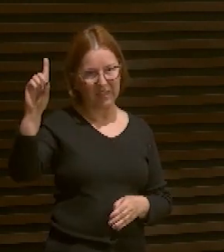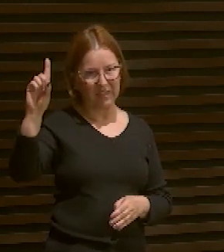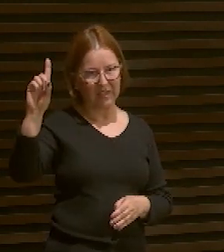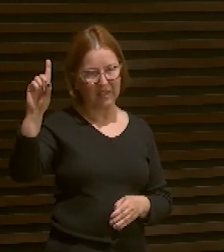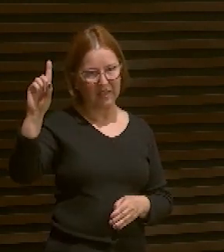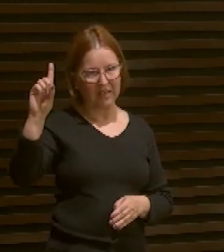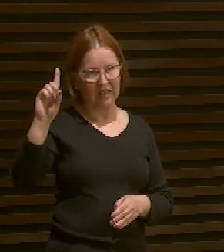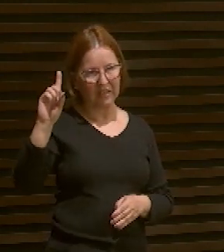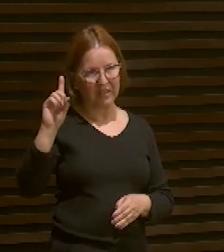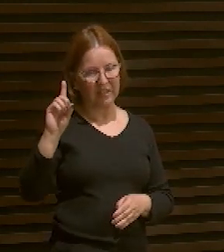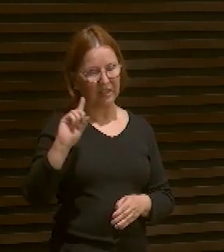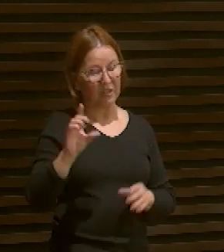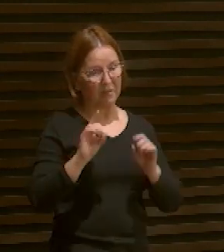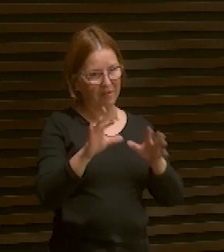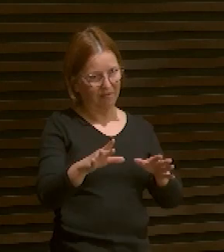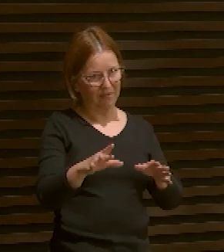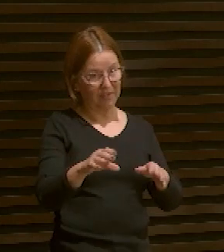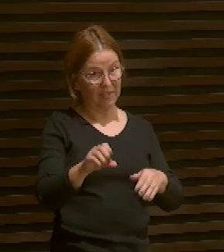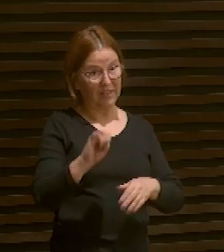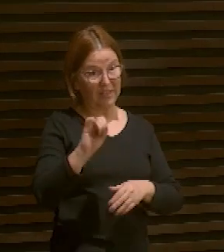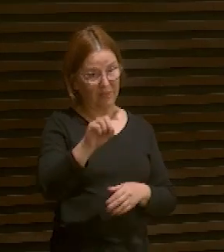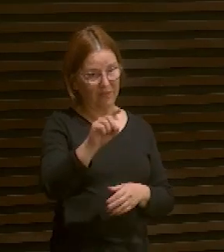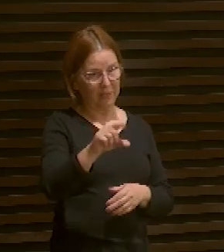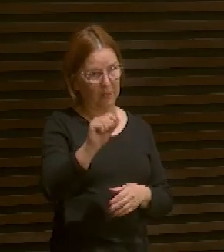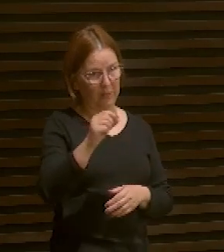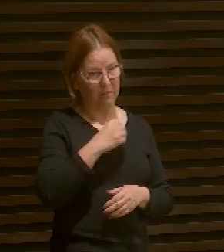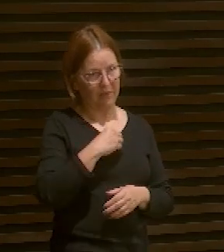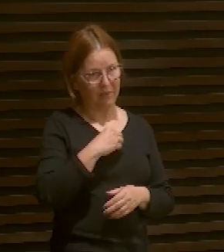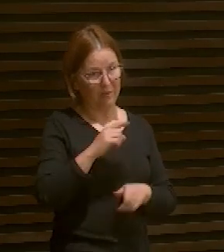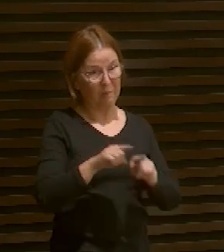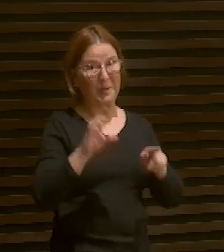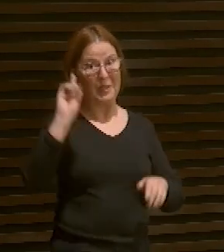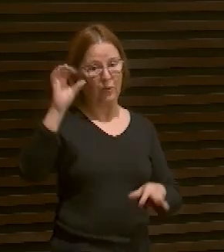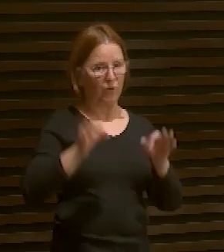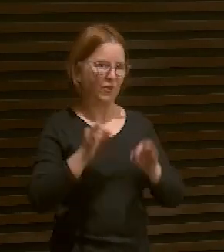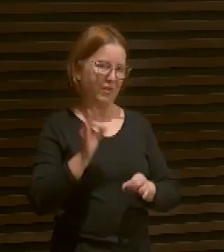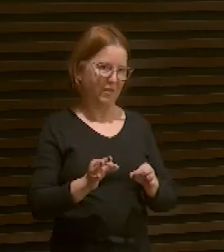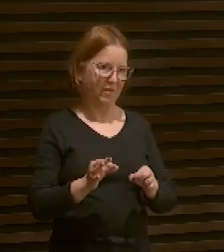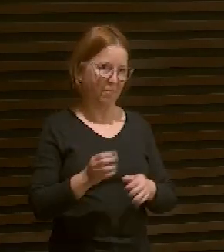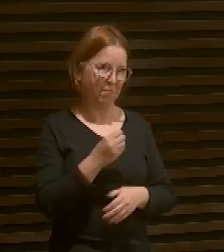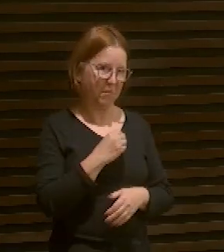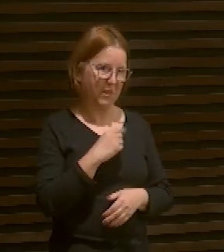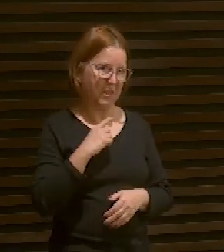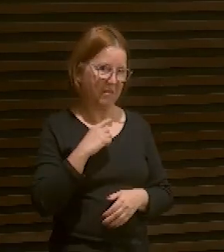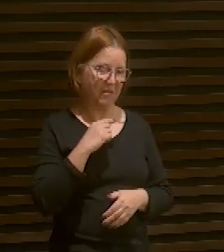pecar. Mas Ele é justiça. Pecado tem consequência.